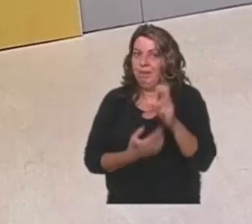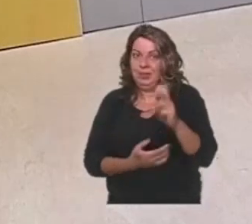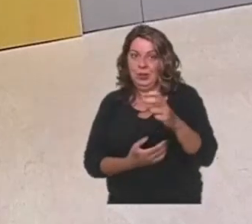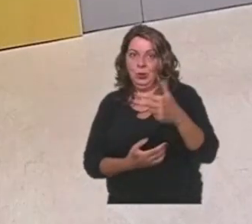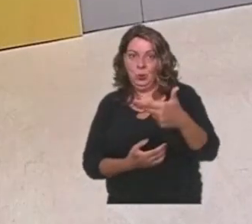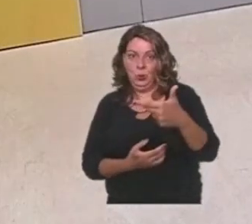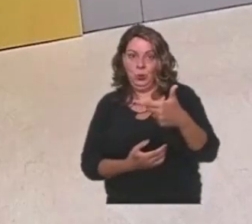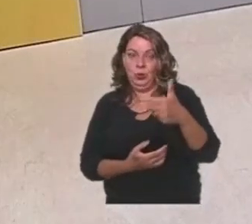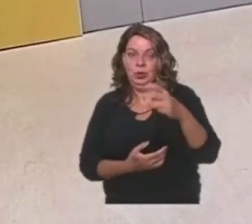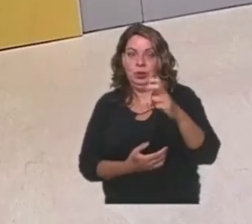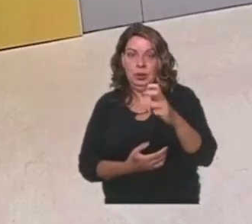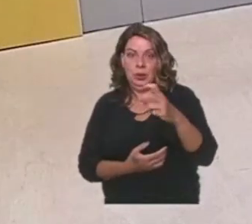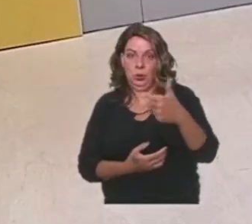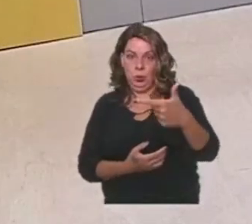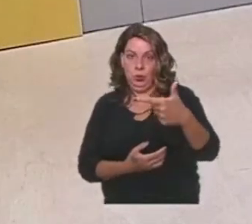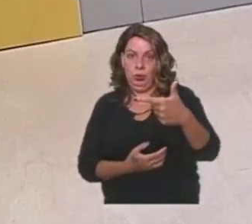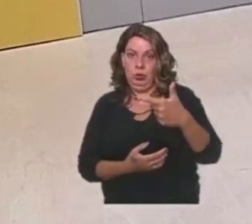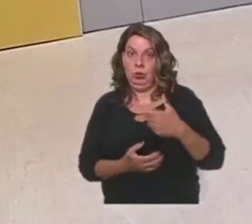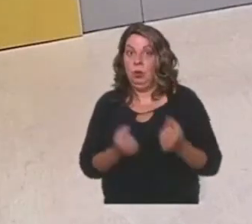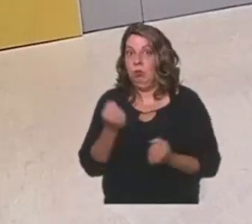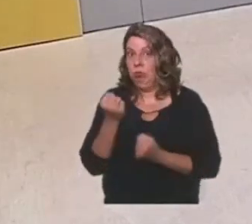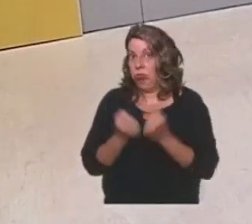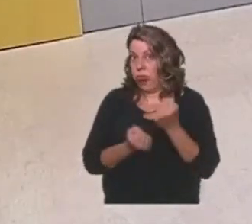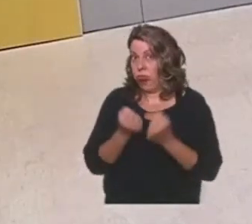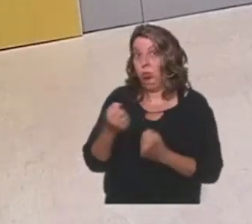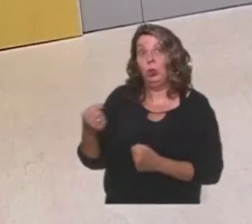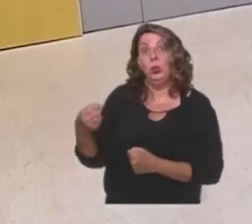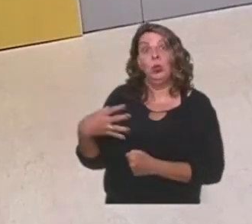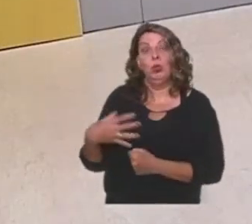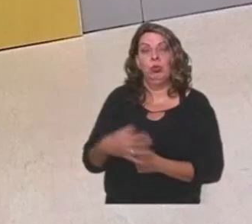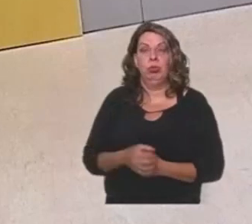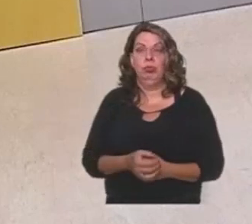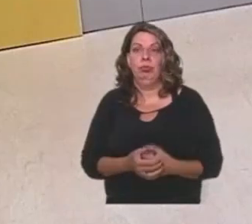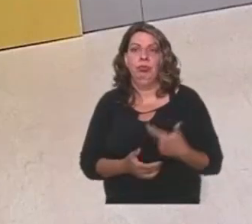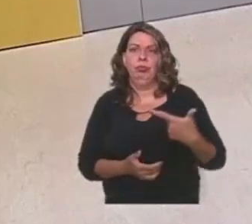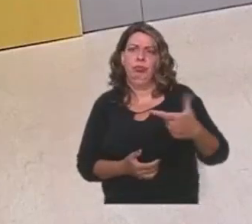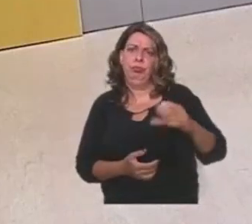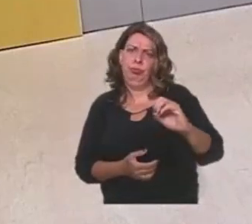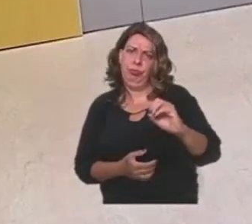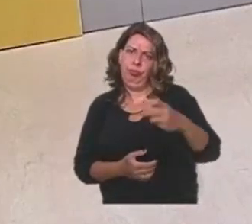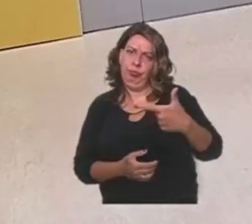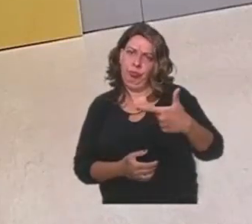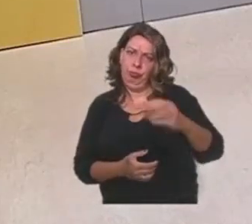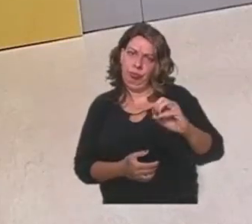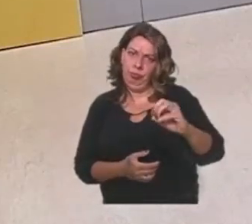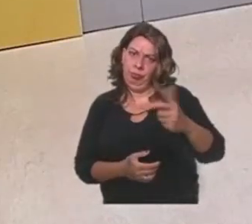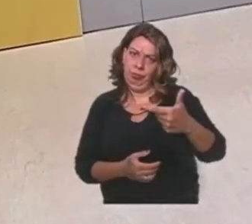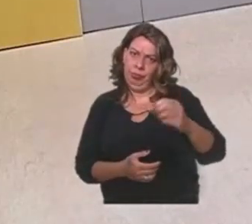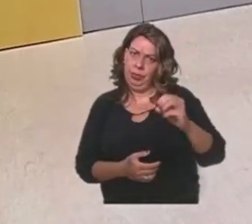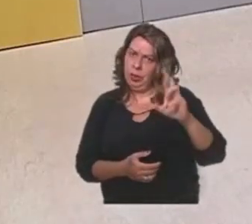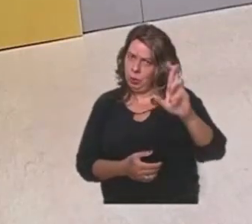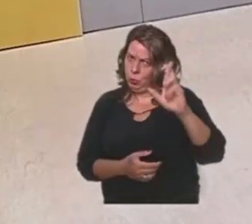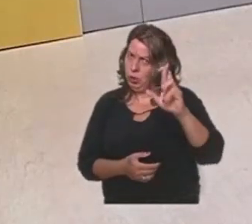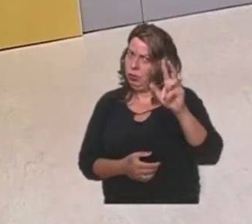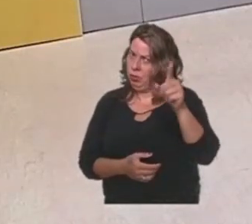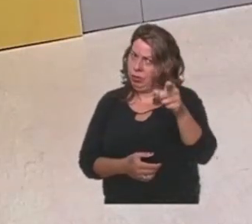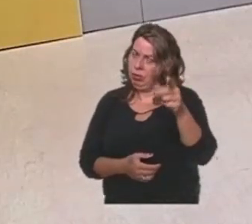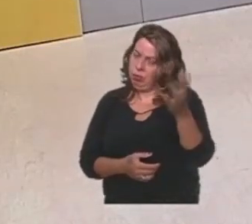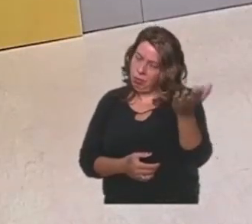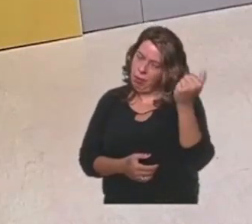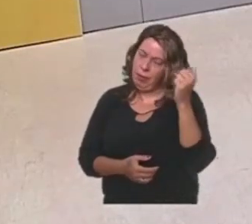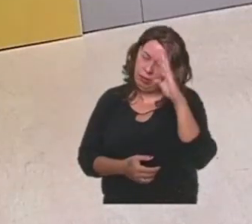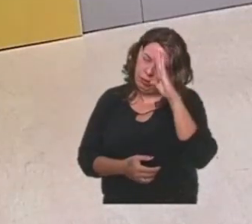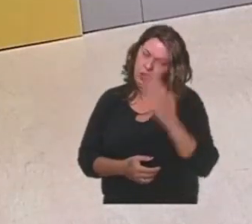52, vale um Fiat Mobi Easy 0 quilômetro. Saiu agora número 20, bolinha de número 20. Tô torcendo contigo, vamos